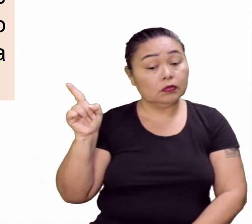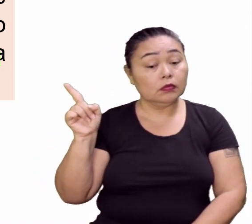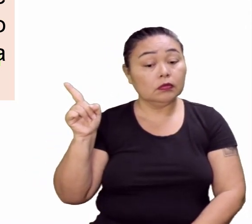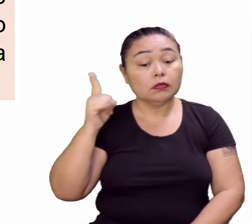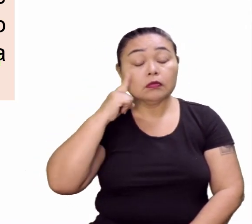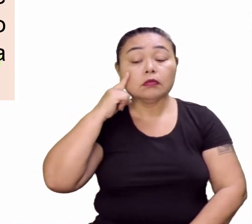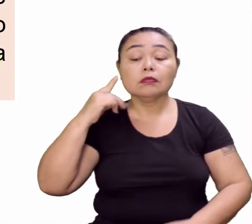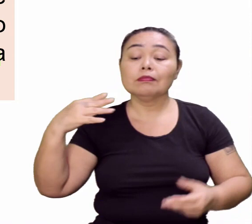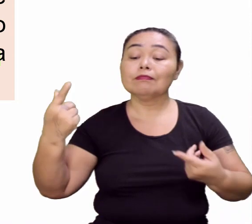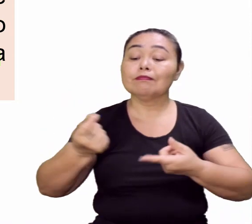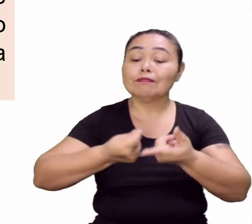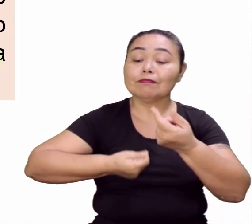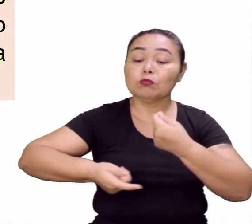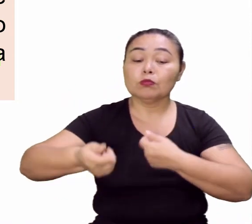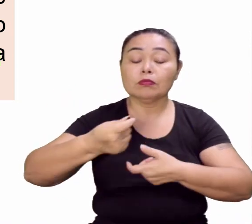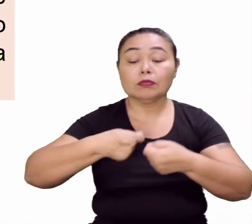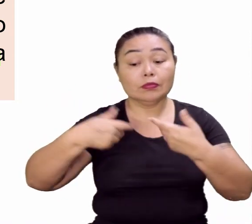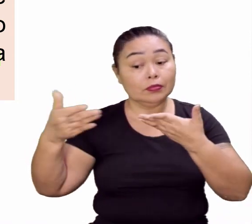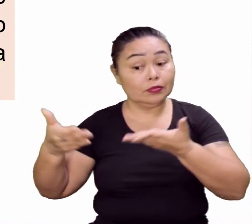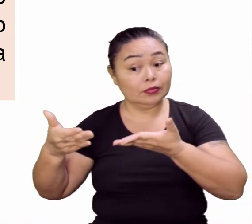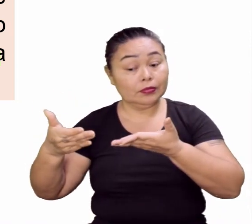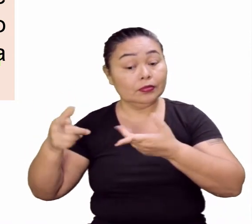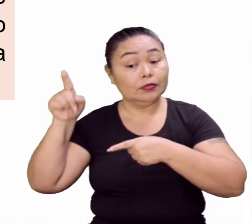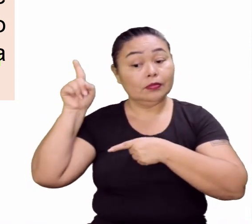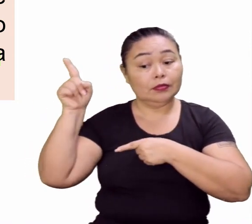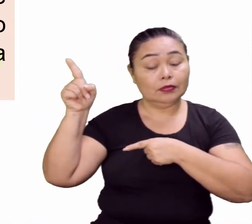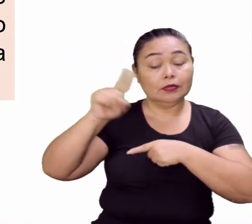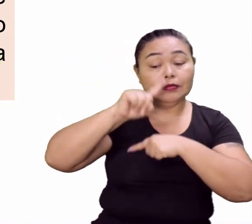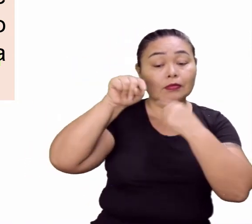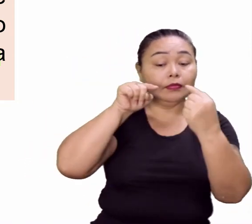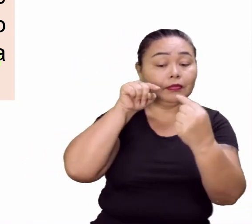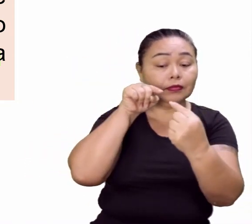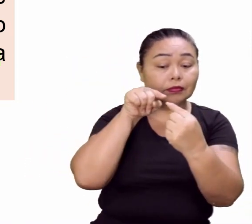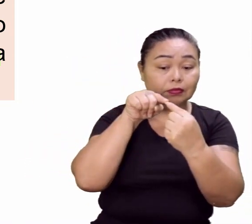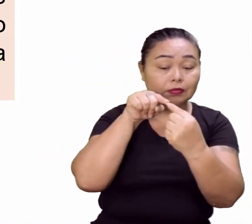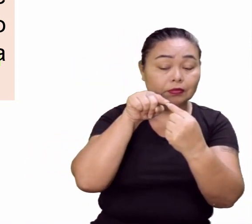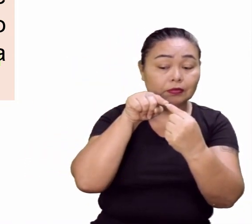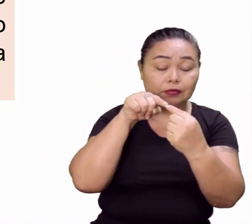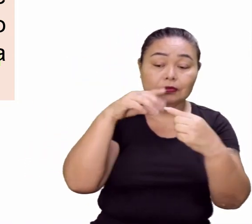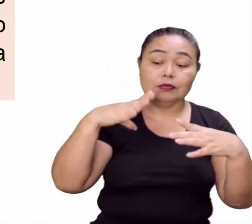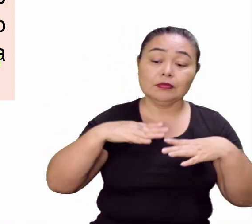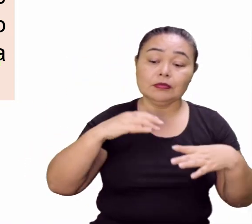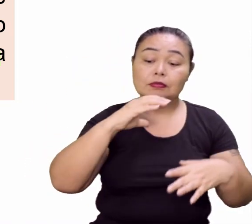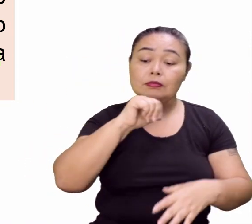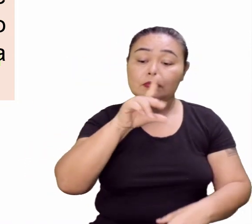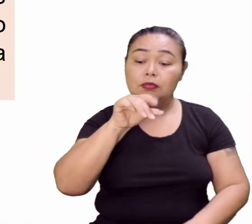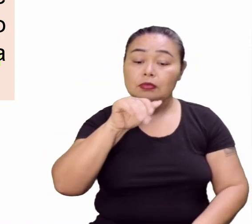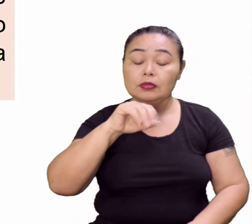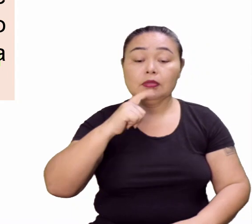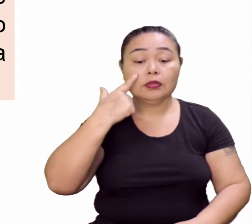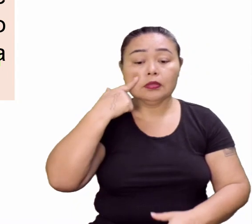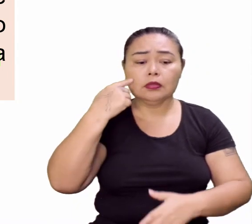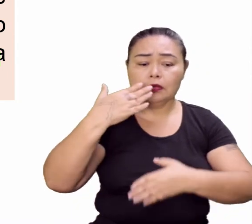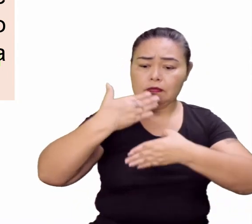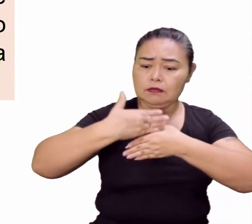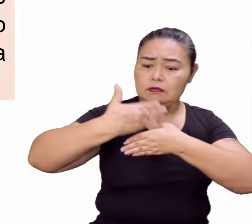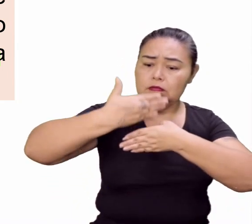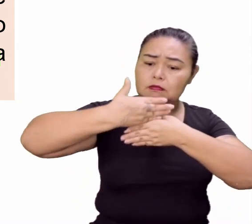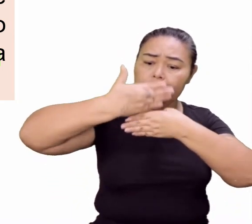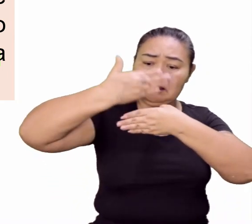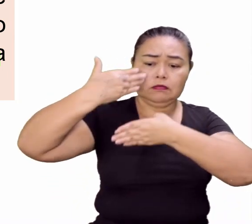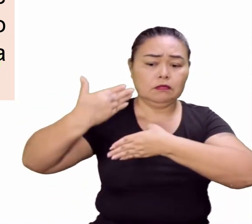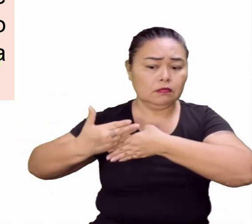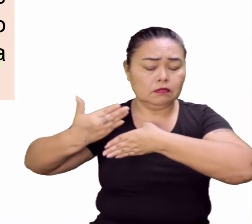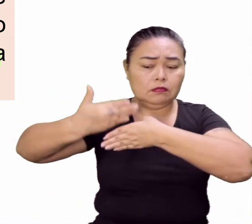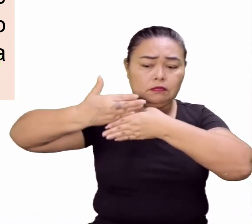o comércio que temos agora no presente, mas aí um dos objetivos das cidades era o quê? Criar essas